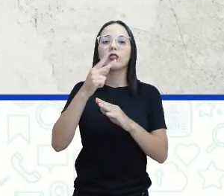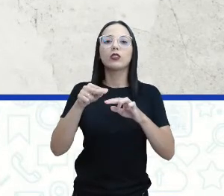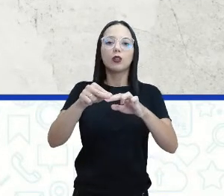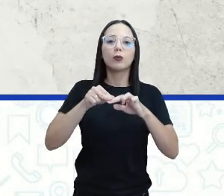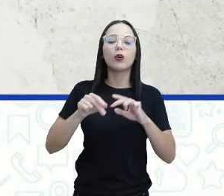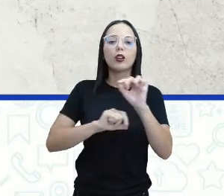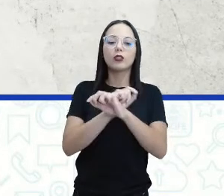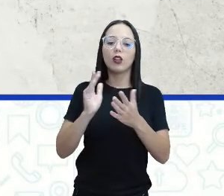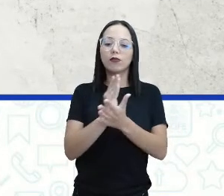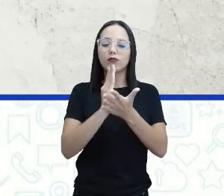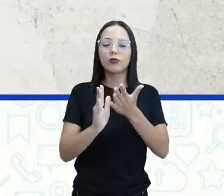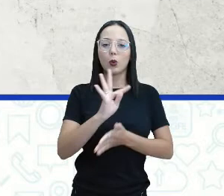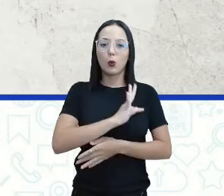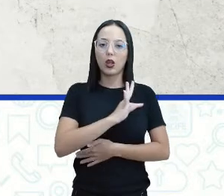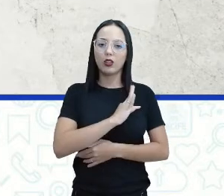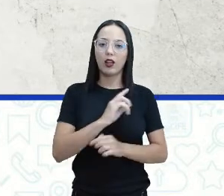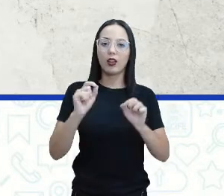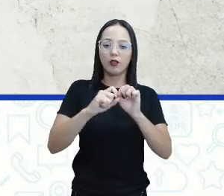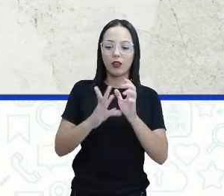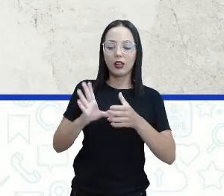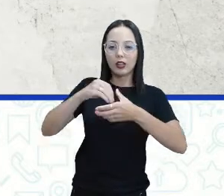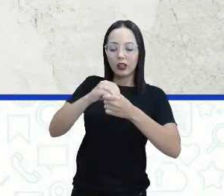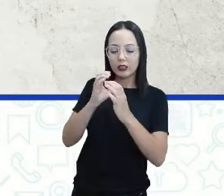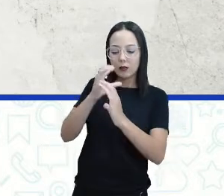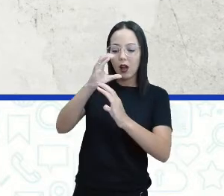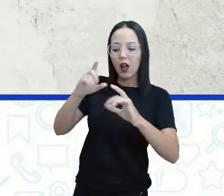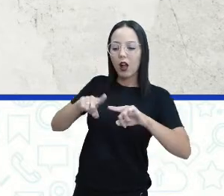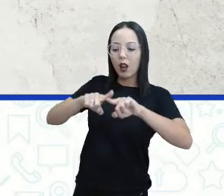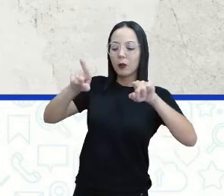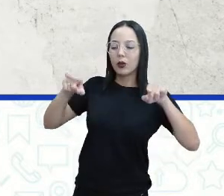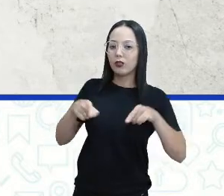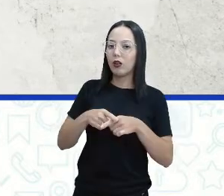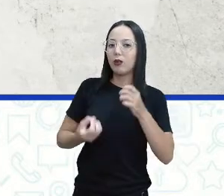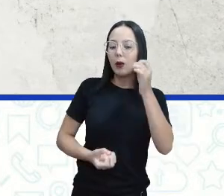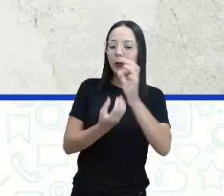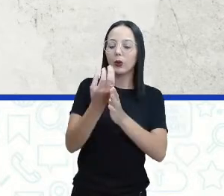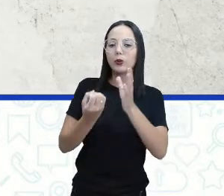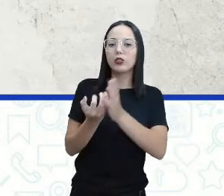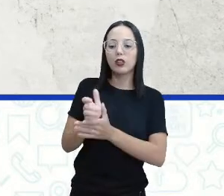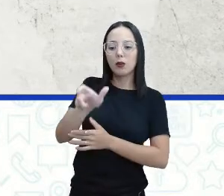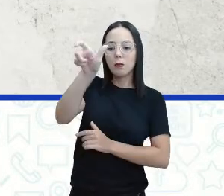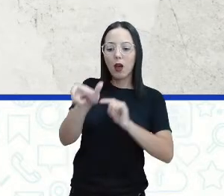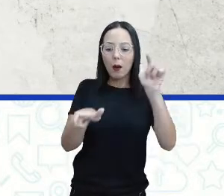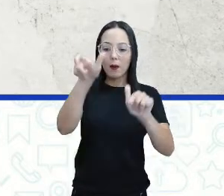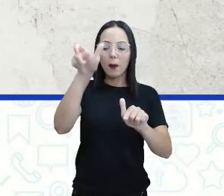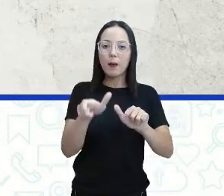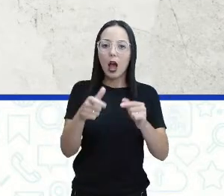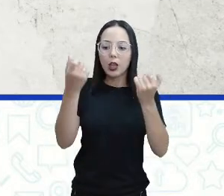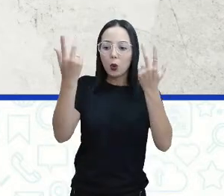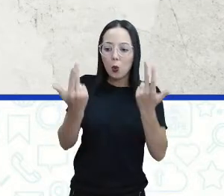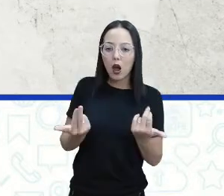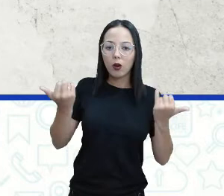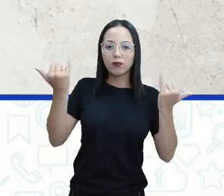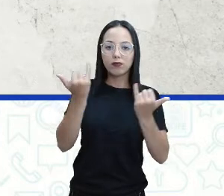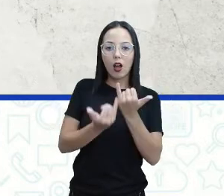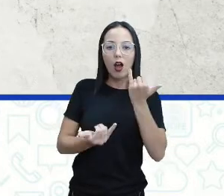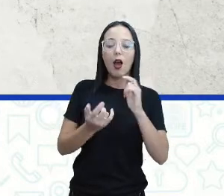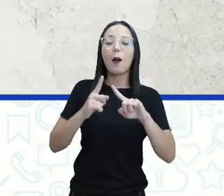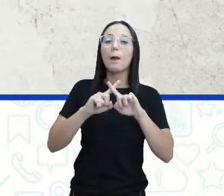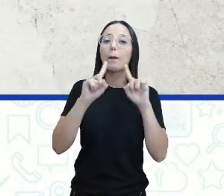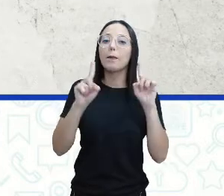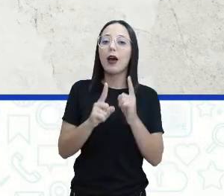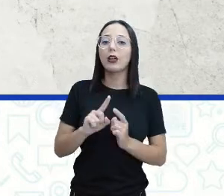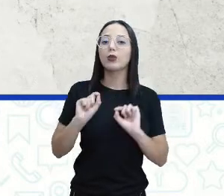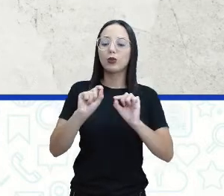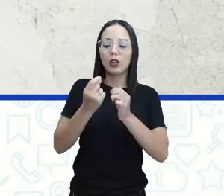através de técnicas realizadas em laboratório, onde é produzido um indivíduo idêntico ao outro. Todavia,